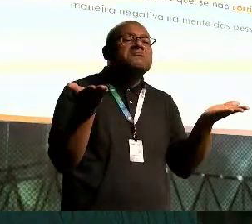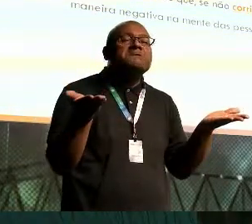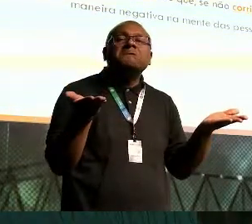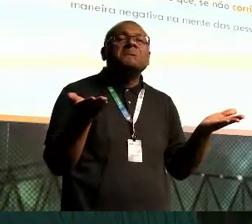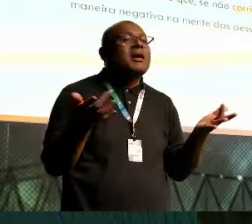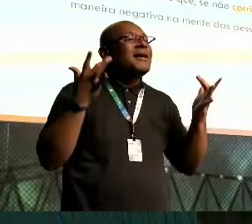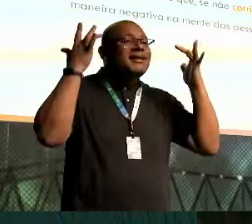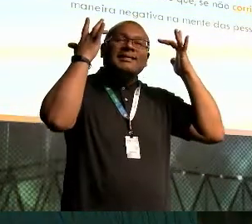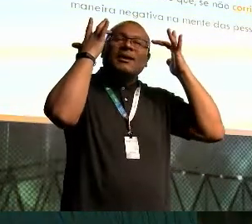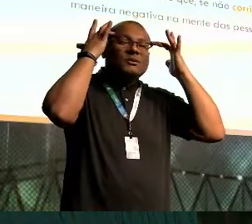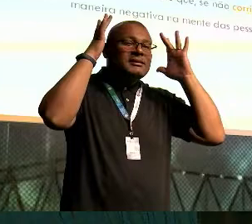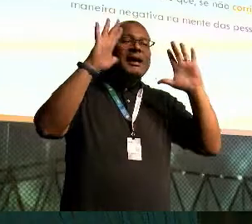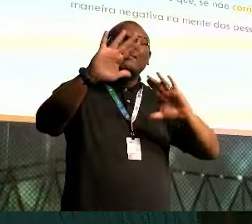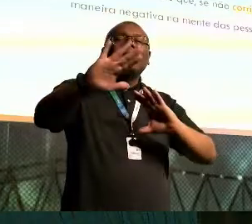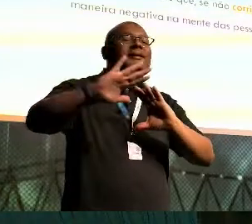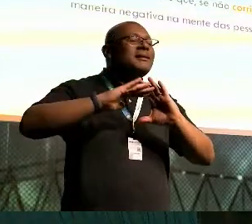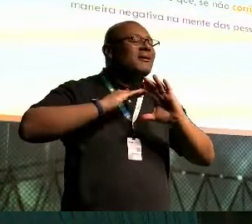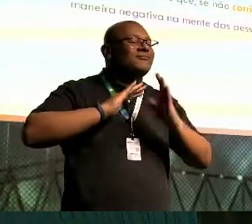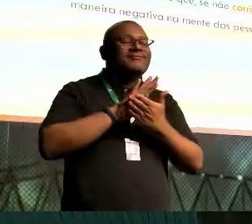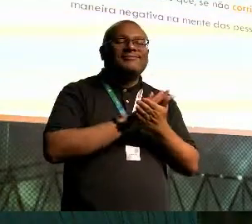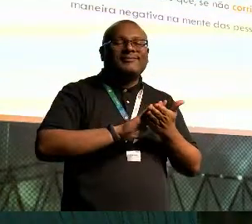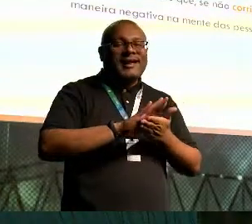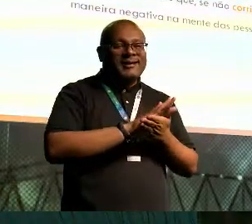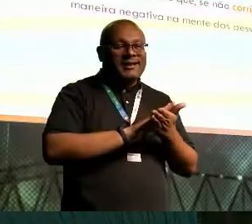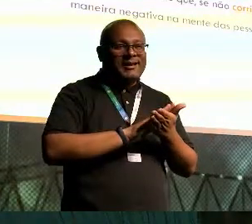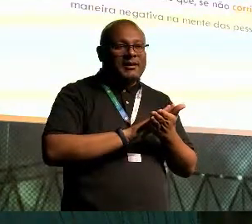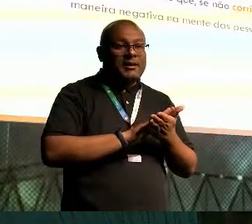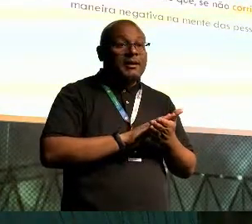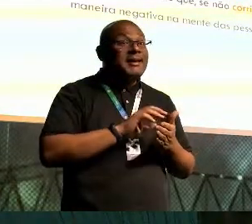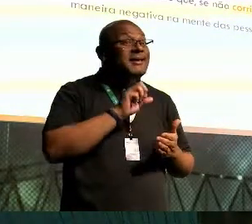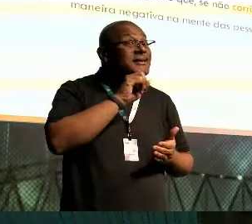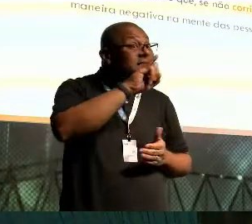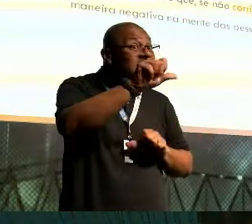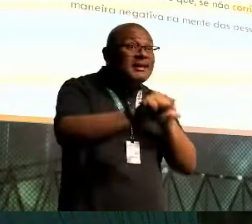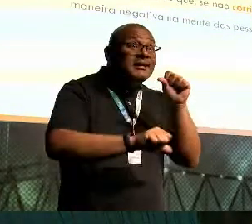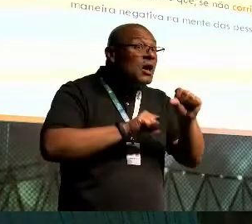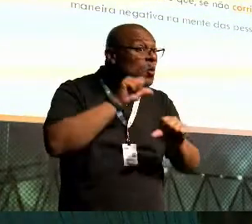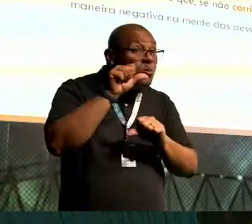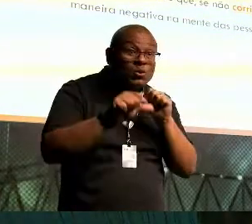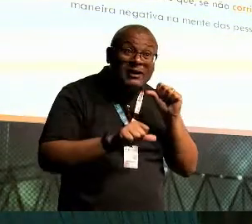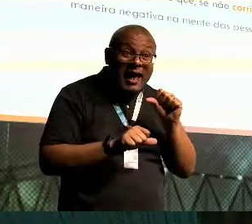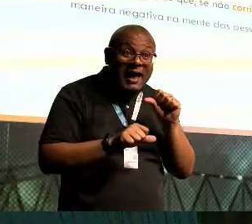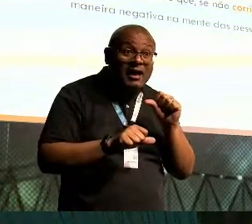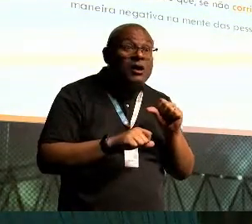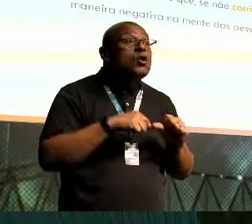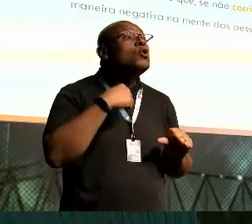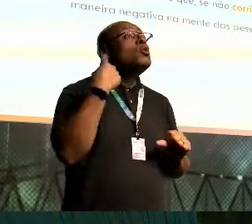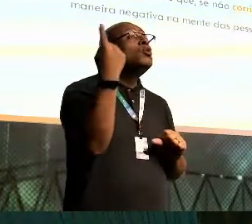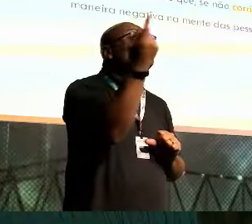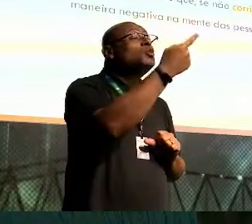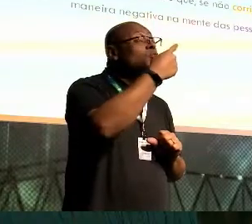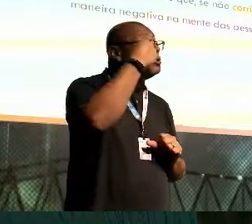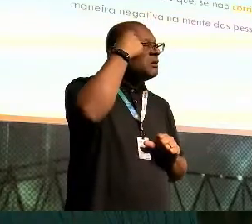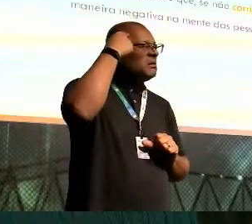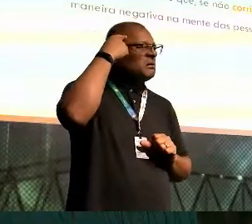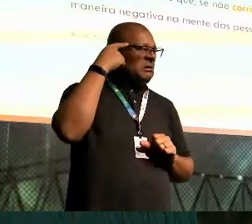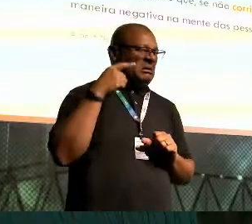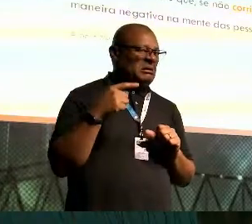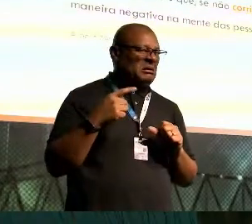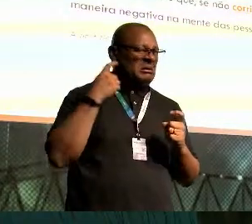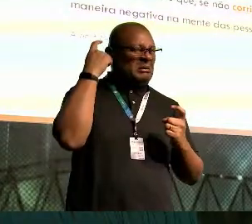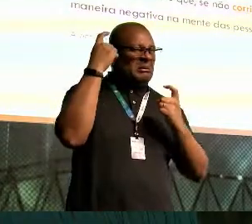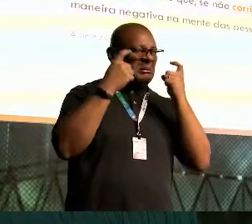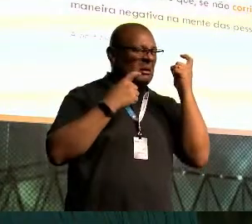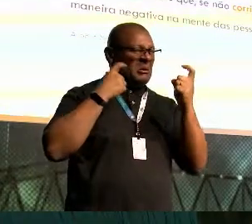que ele acabou de tomar. Essa é uma questão que, se não corrigirmos cedo, pode ficar registrada de maneira negativa na mente das pessoas. Então,